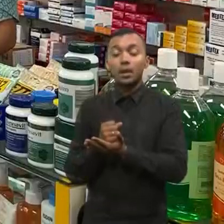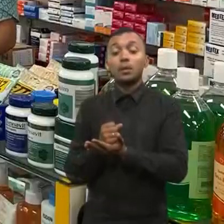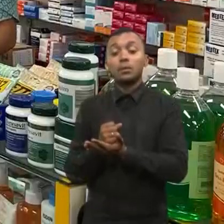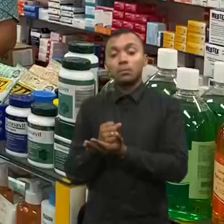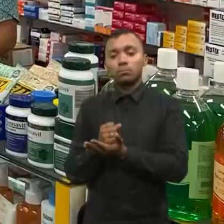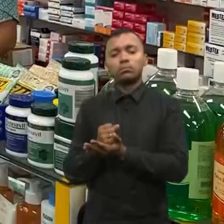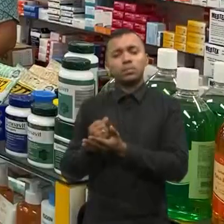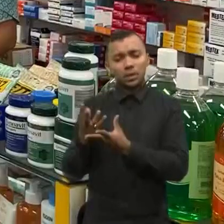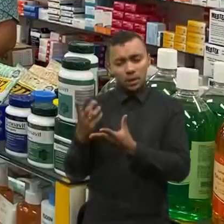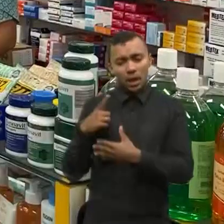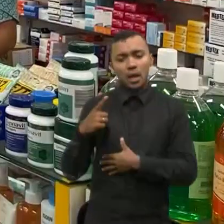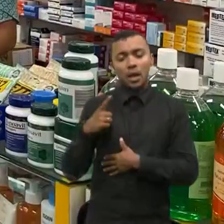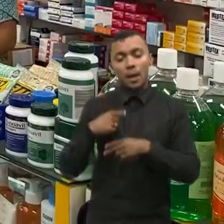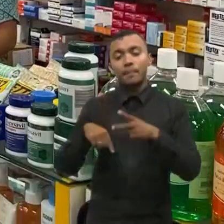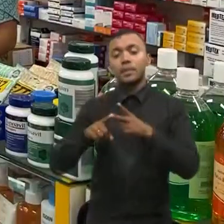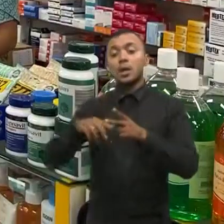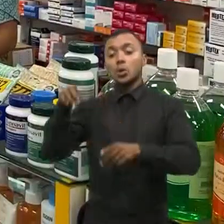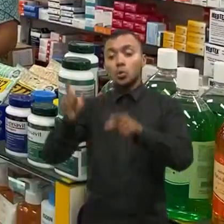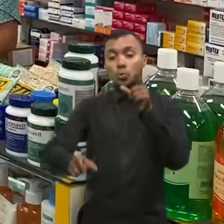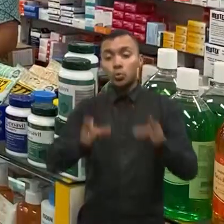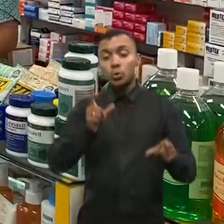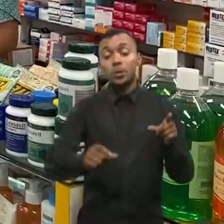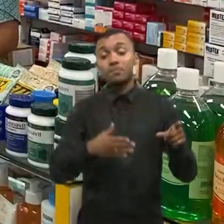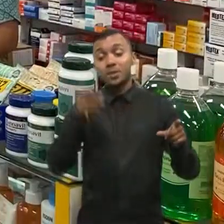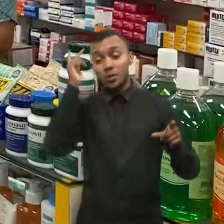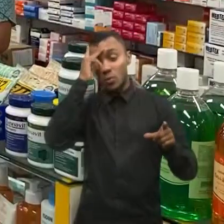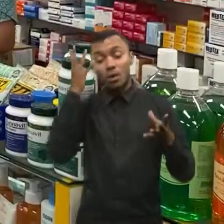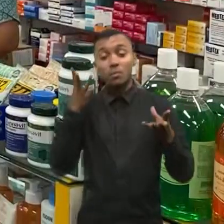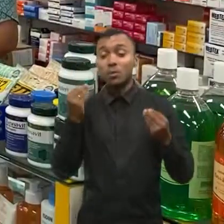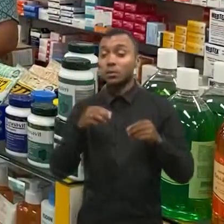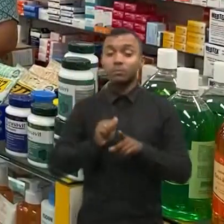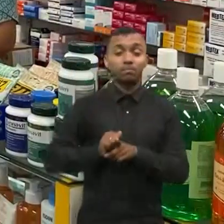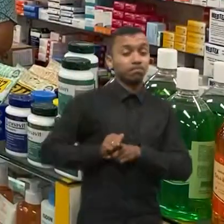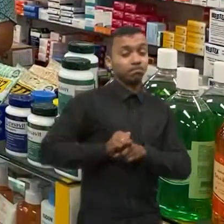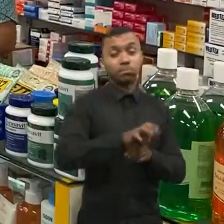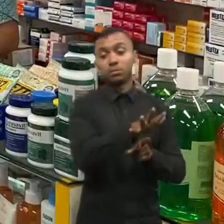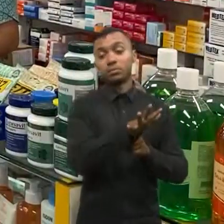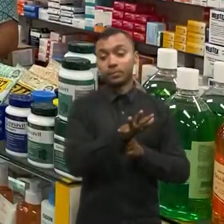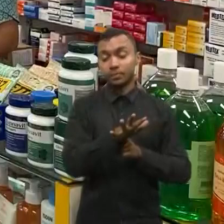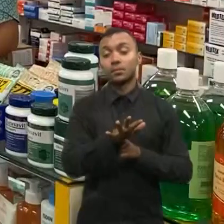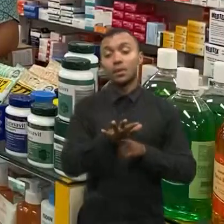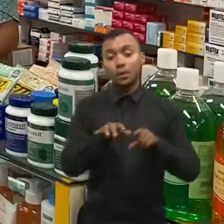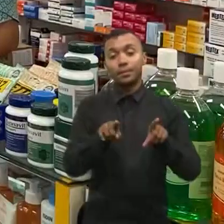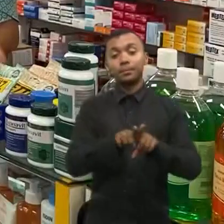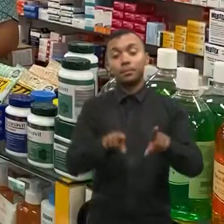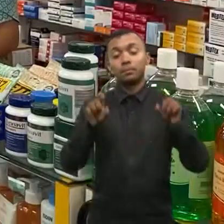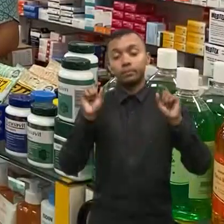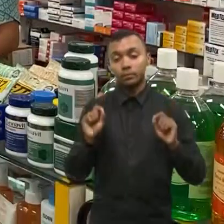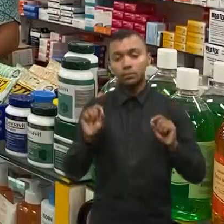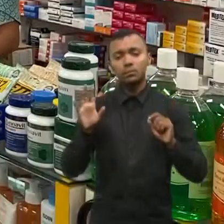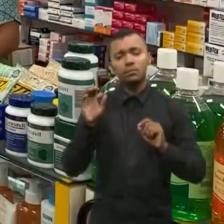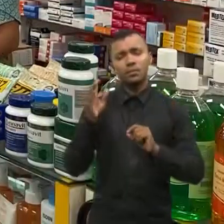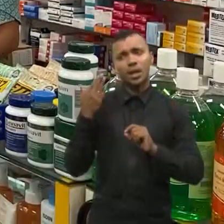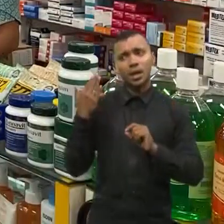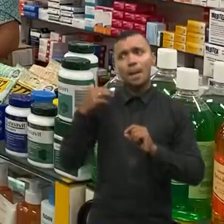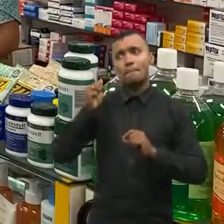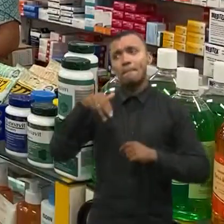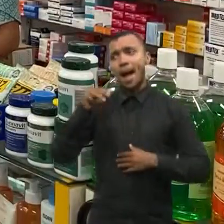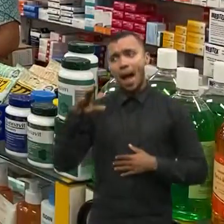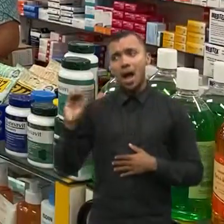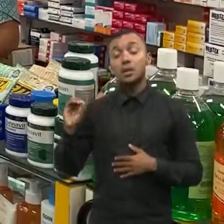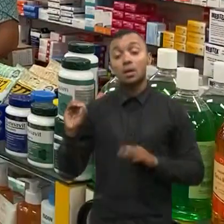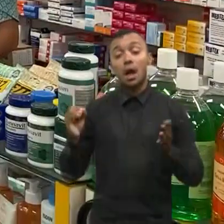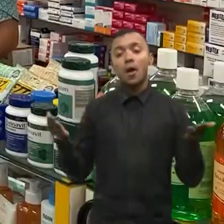aumentado bastante e nesse mês de abril também continua aí com um pico também acelerado, não tanto quanto o março, mas nós